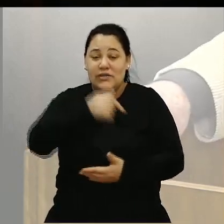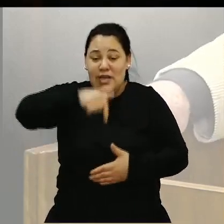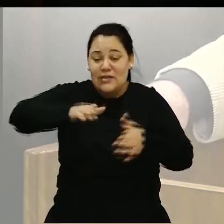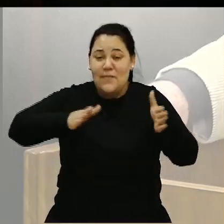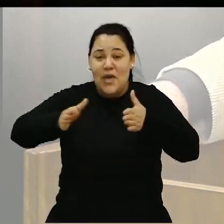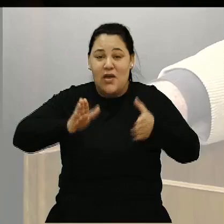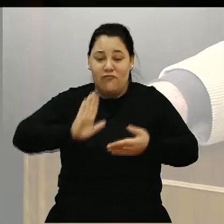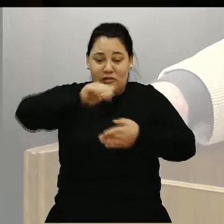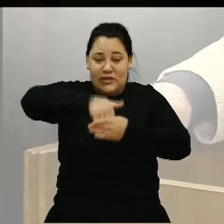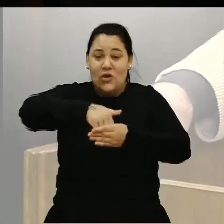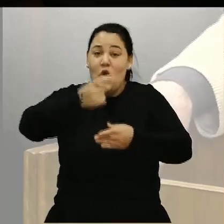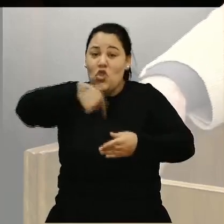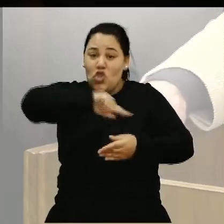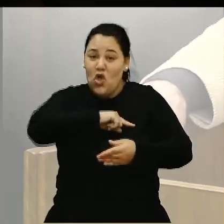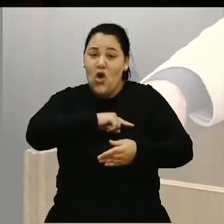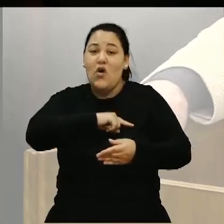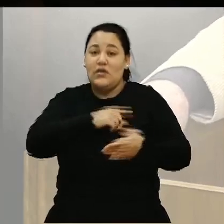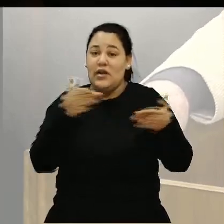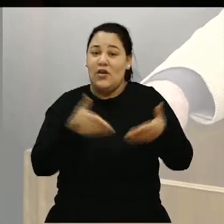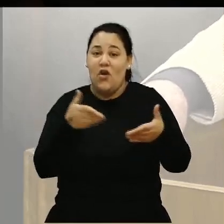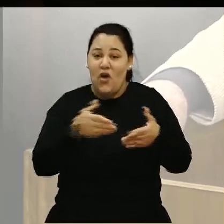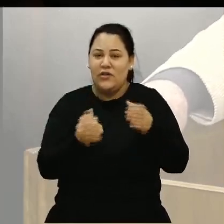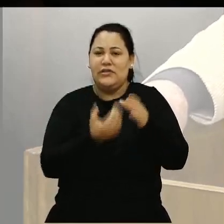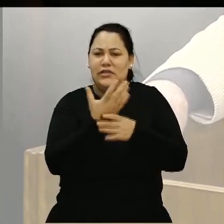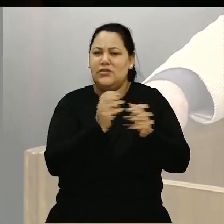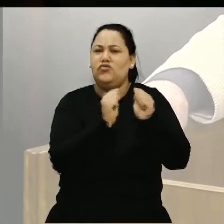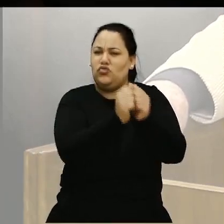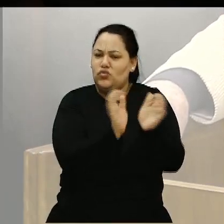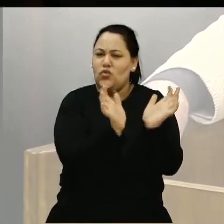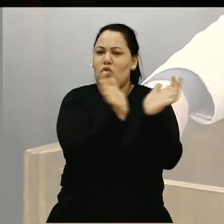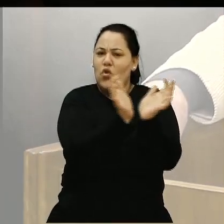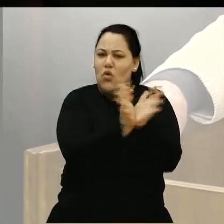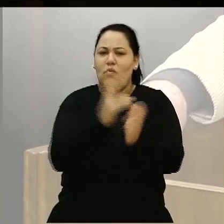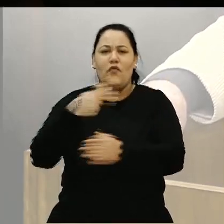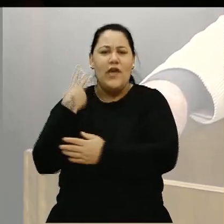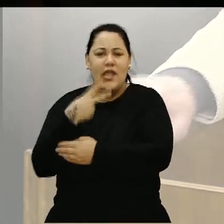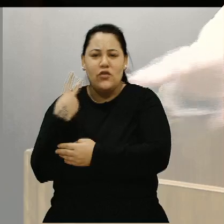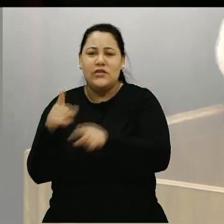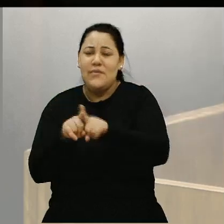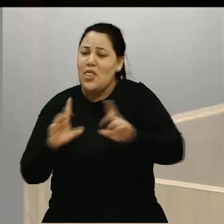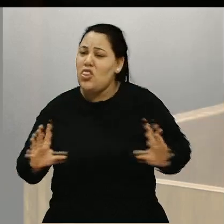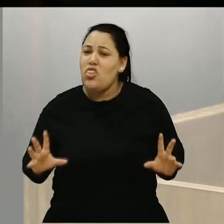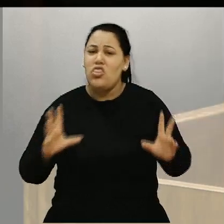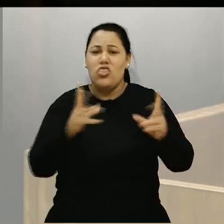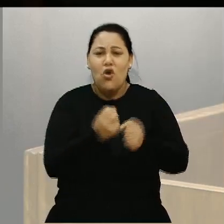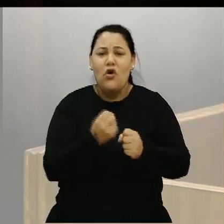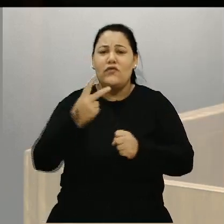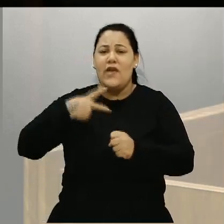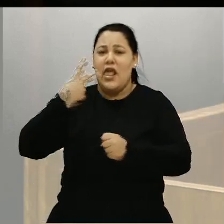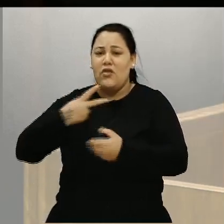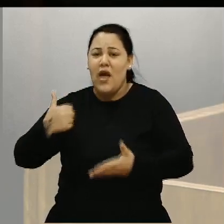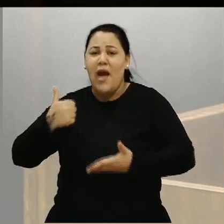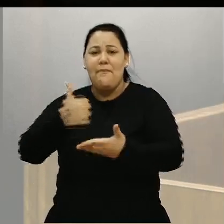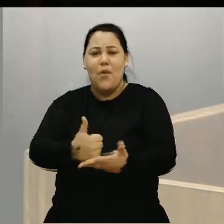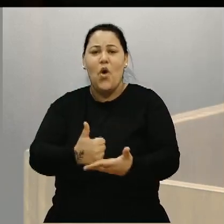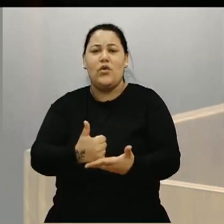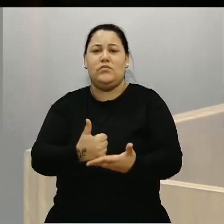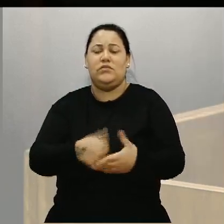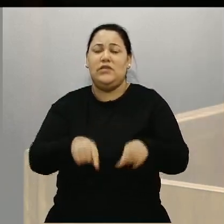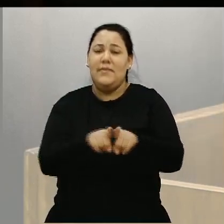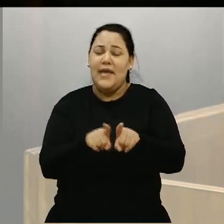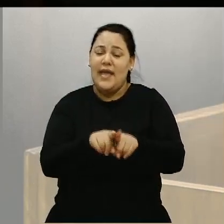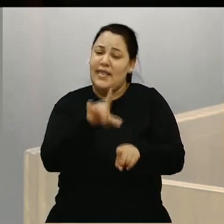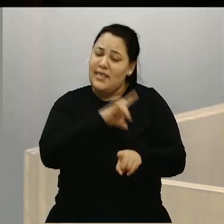legislatura, estamos dando, através da frente, através dos vereadores, todos os vereadores apoiando e tendo